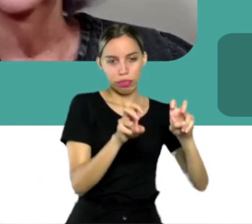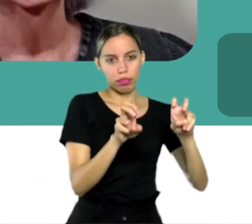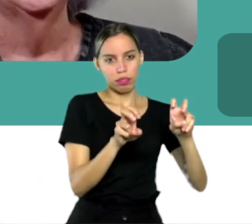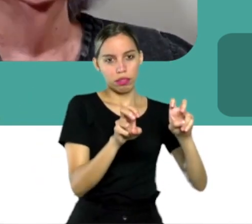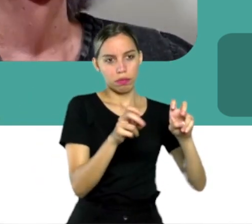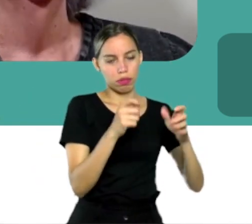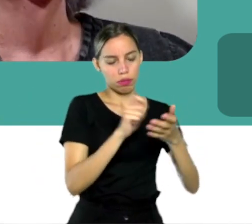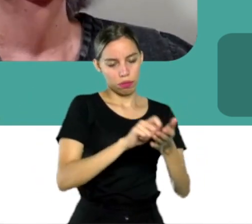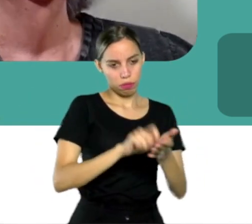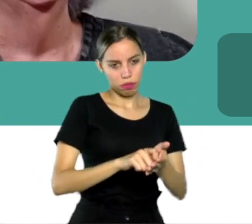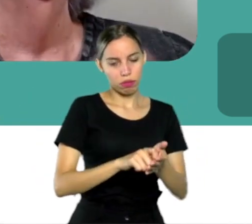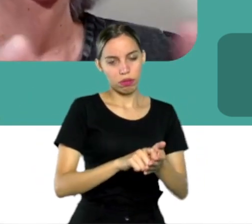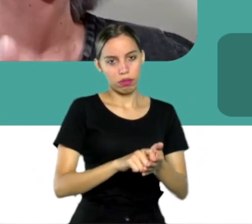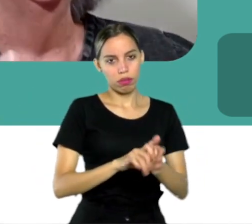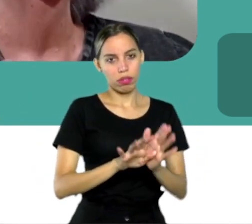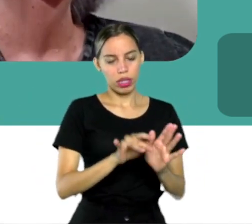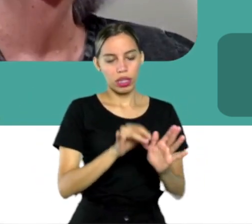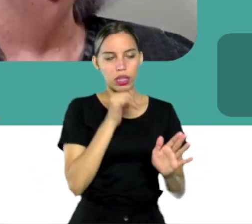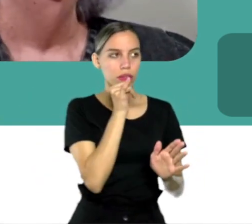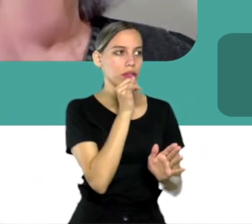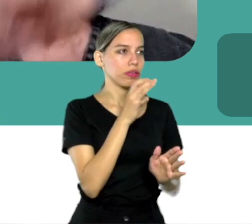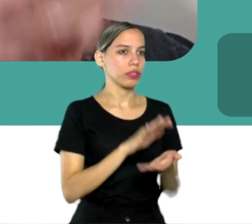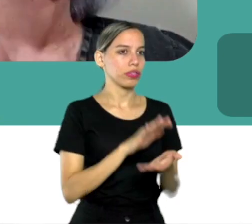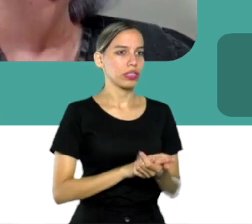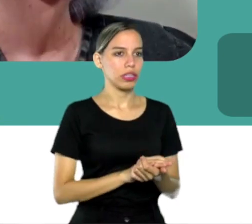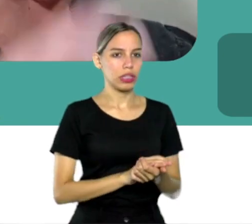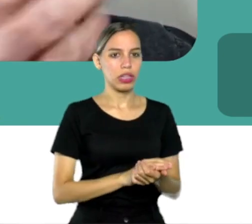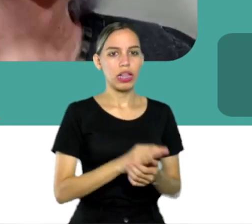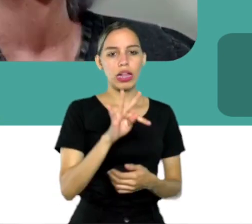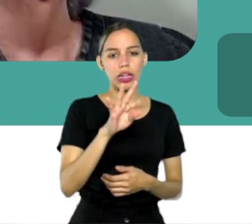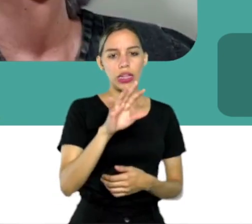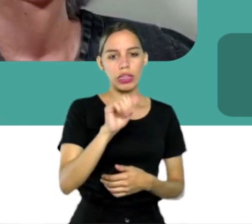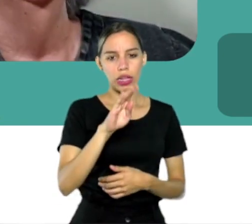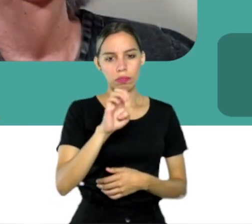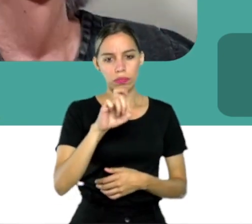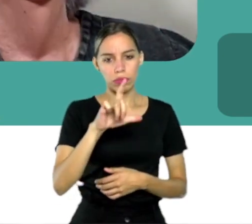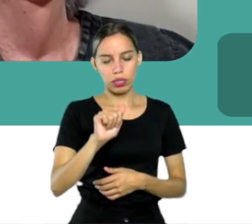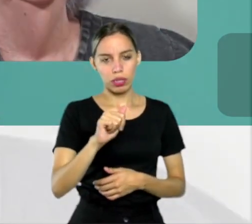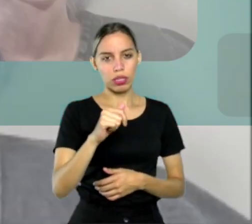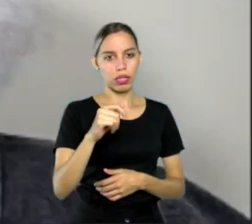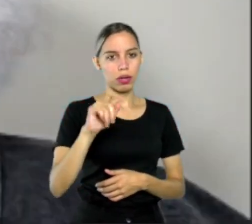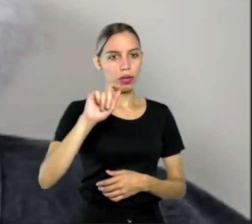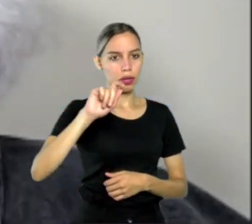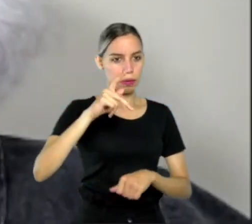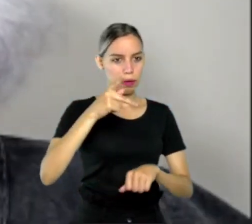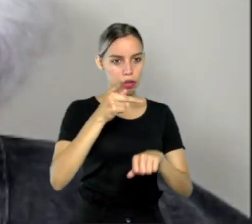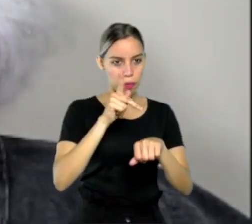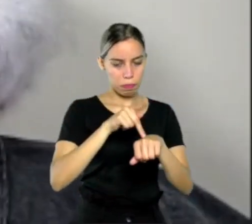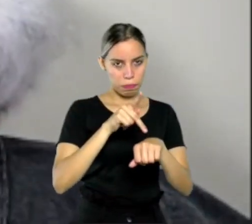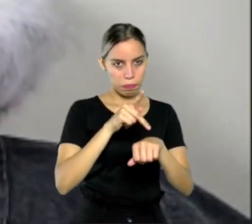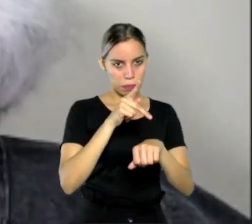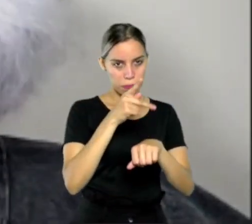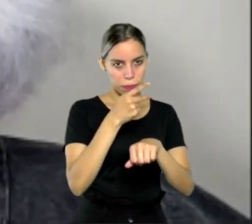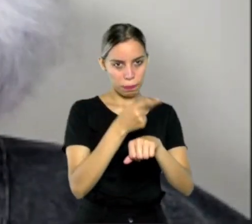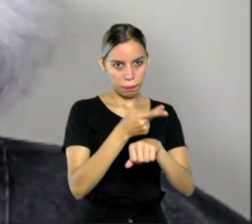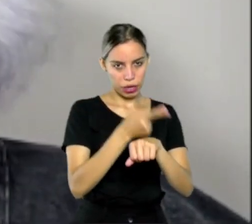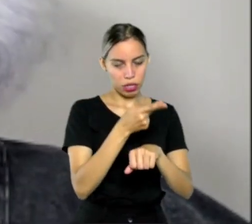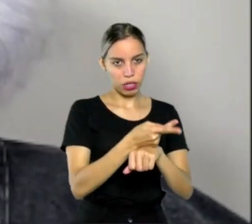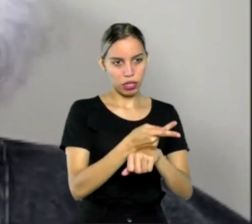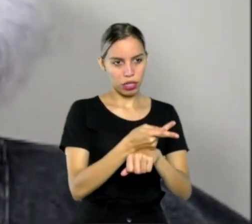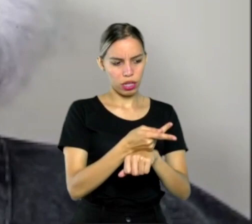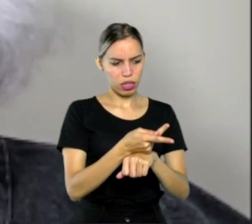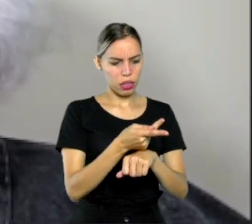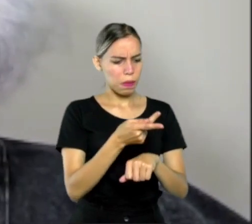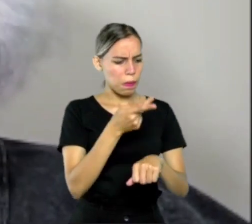Cadela Prateada, por exemplo, a cadela é a lua, mas a lua também sou eu, sabe? A lua é a noite,